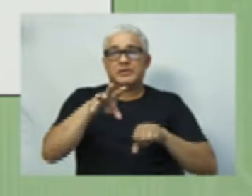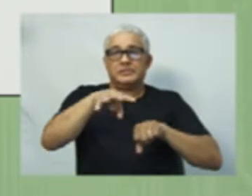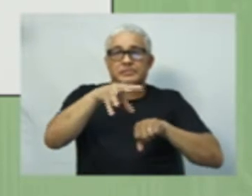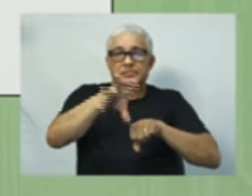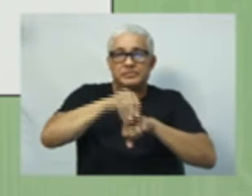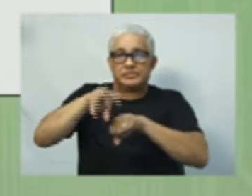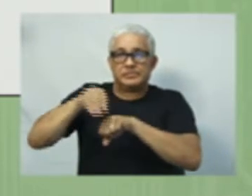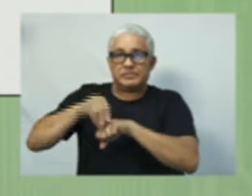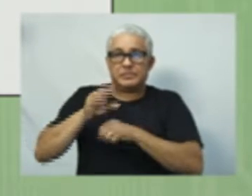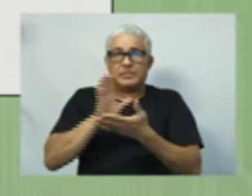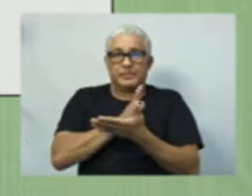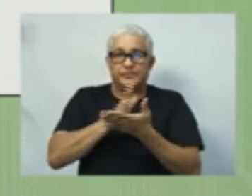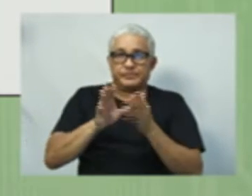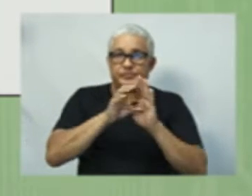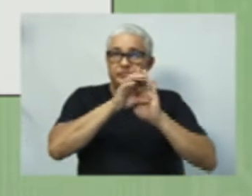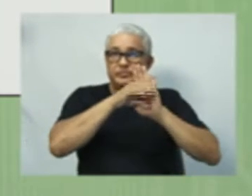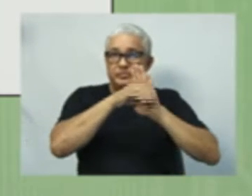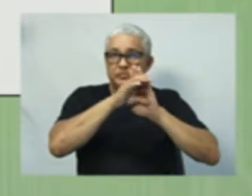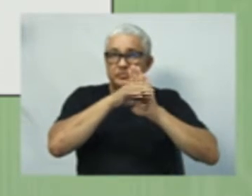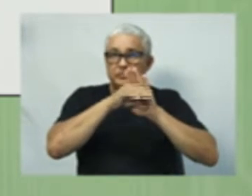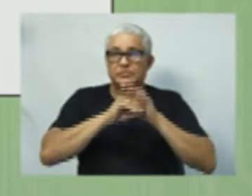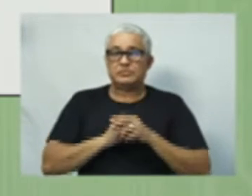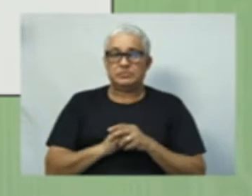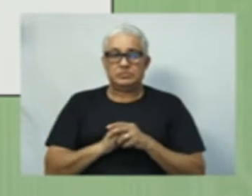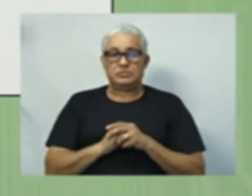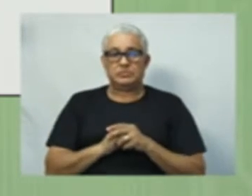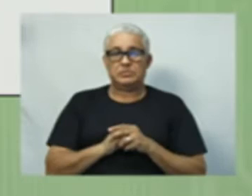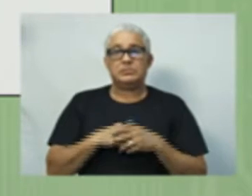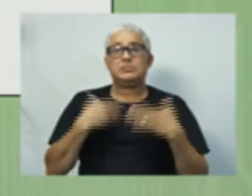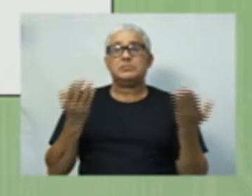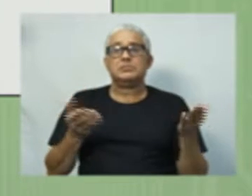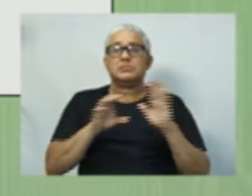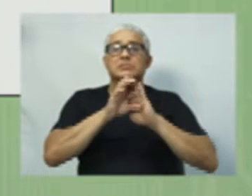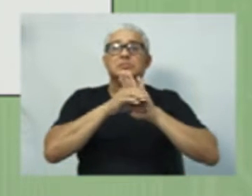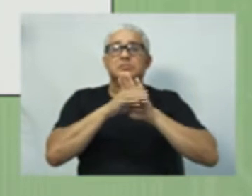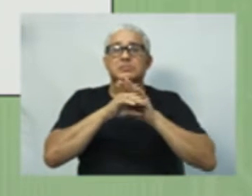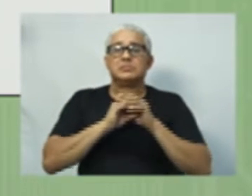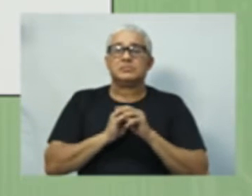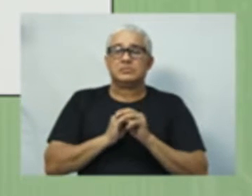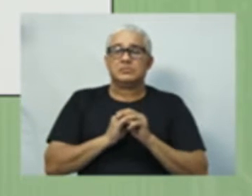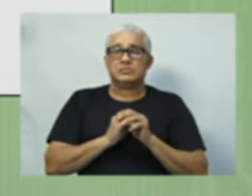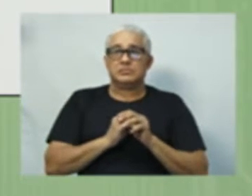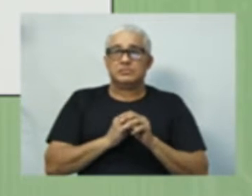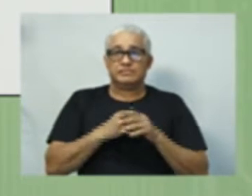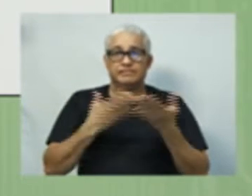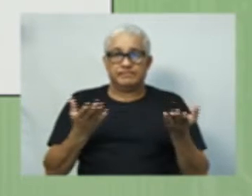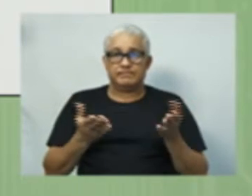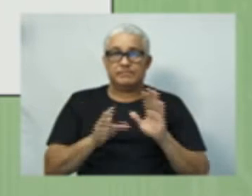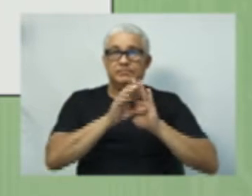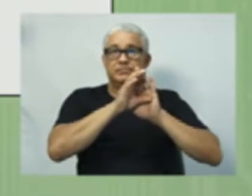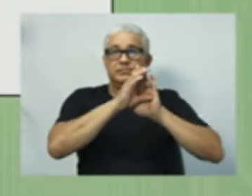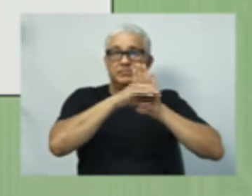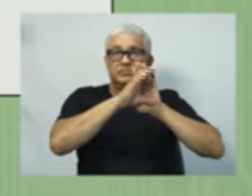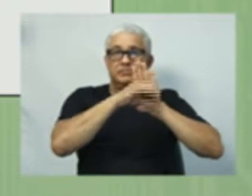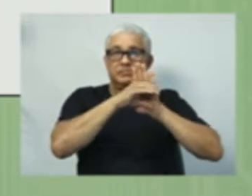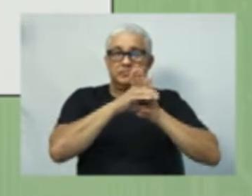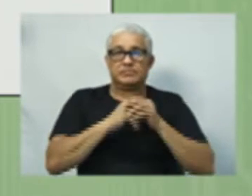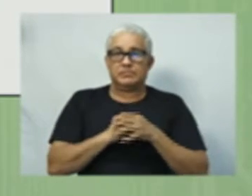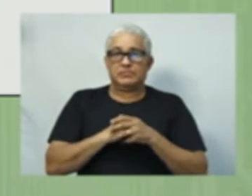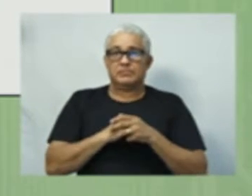alguns conceitos. Que conceitos são esses? Vamos lá? Qual é o conceito